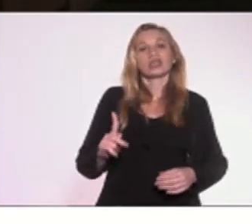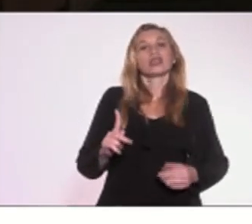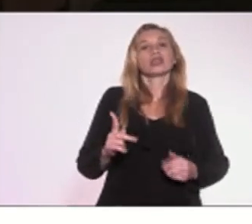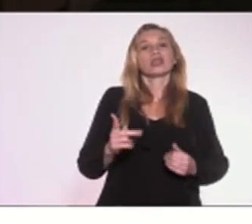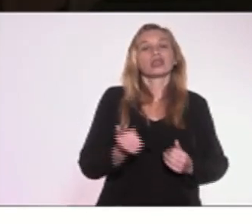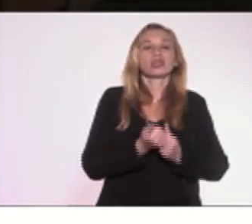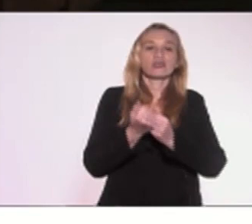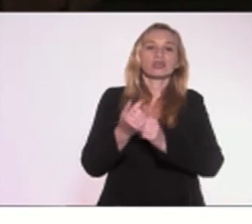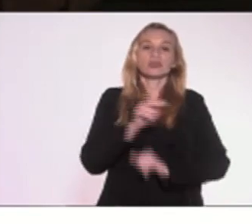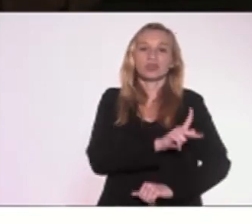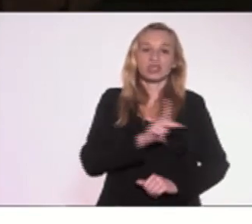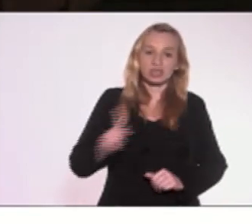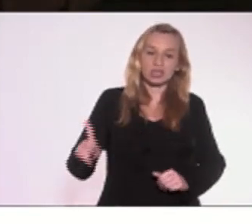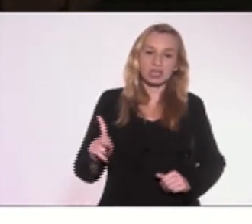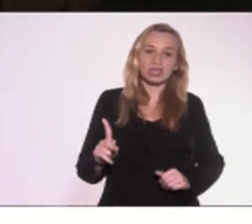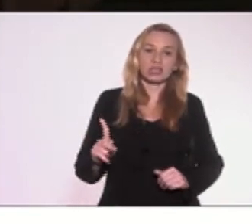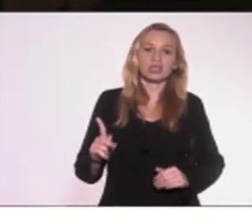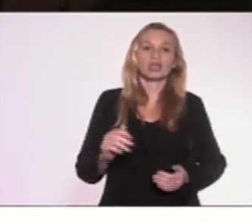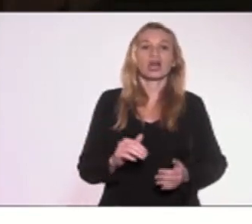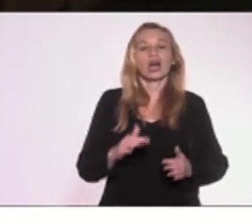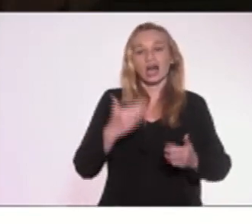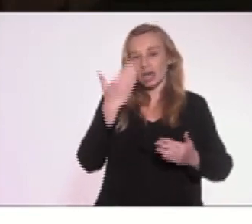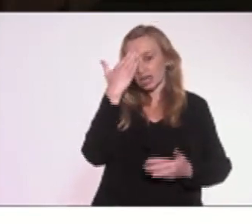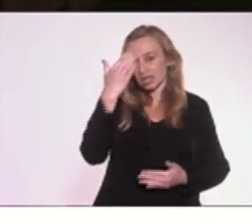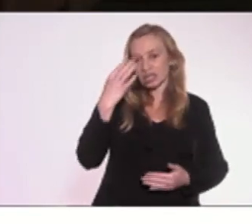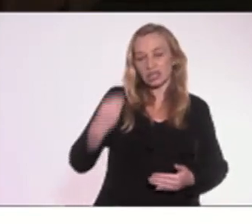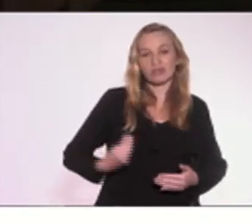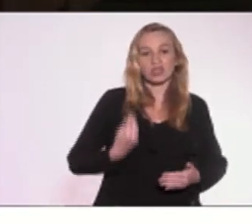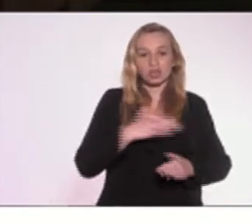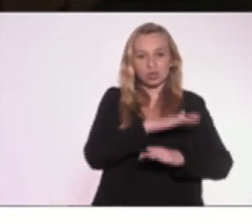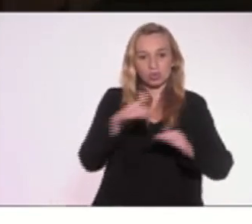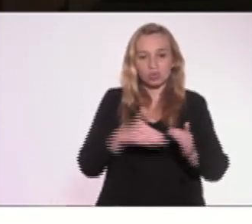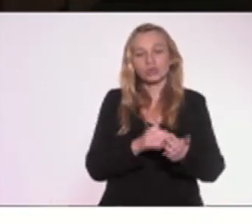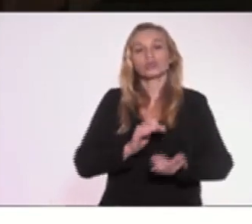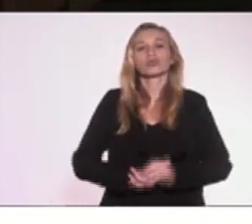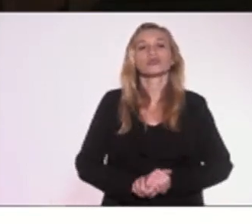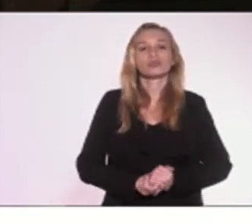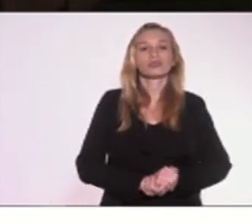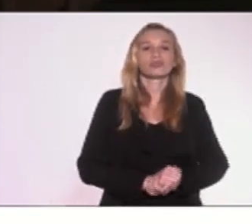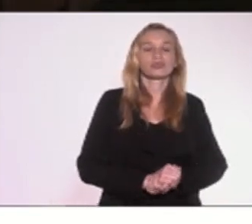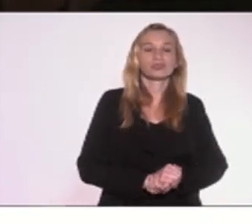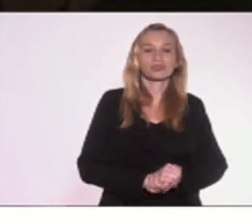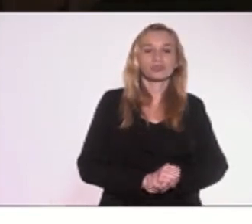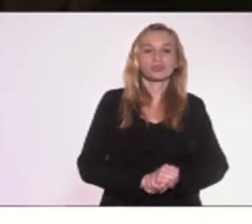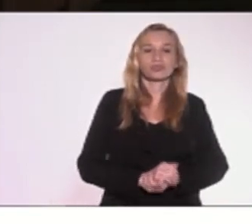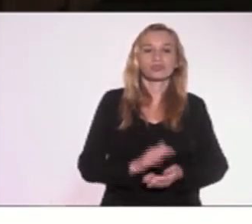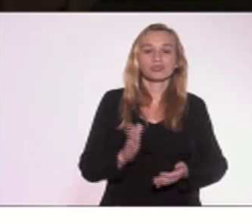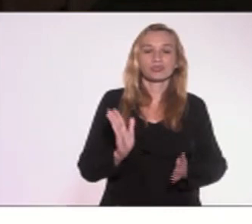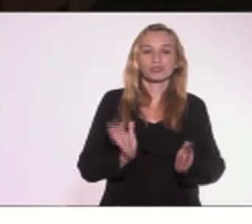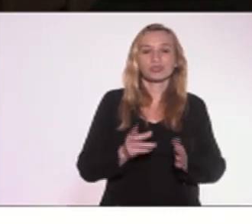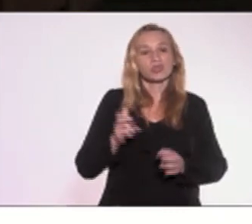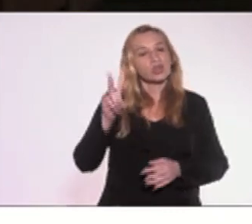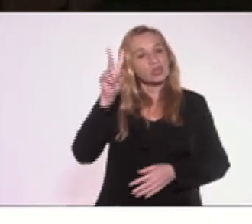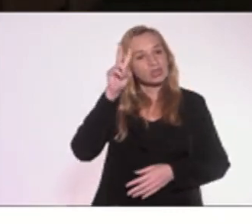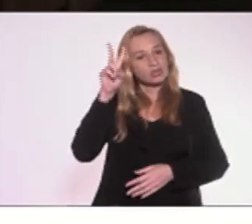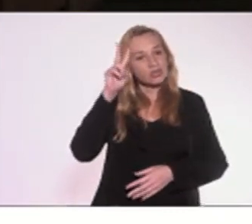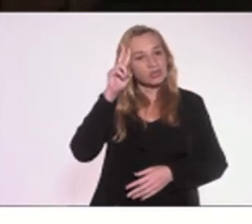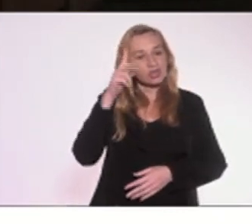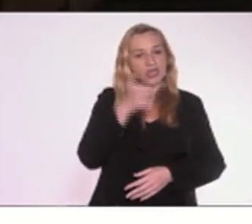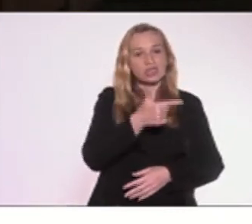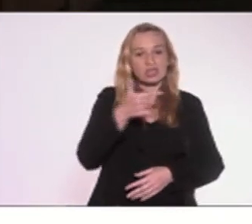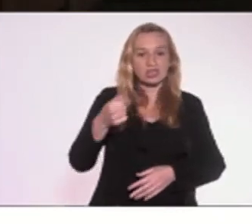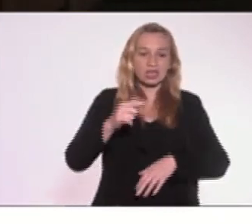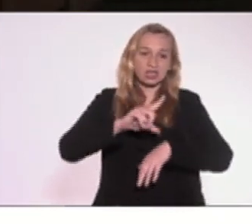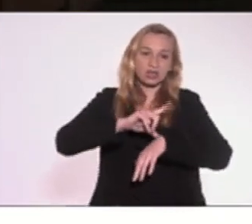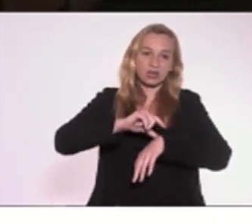toda segunda-feira, agradeço a presença. Hoje, toda segunda-feira às 17 horas, o Conselho de